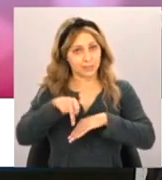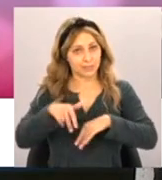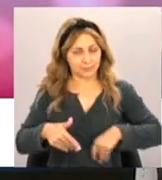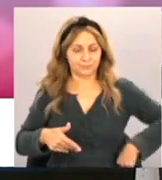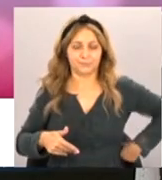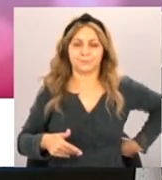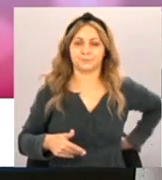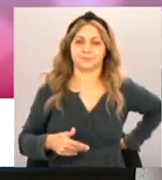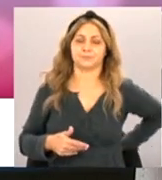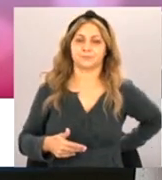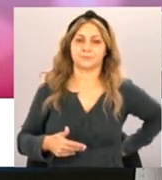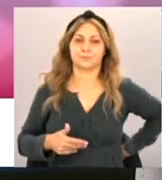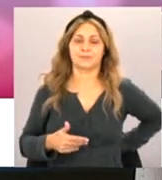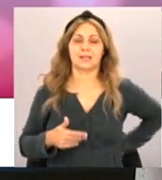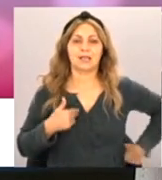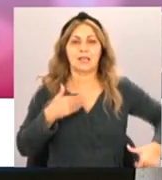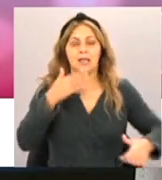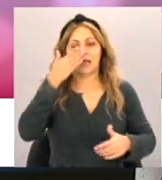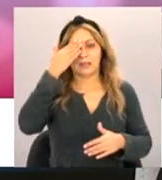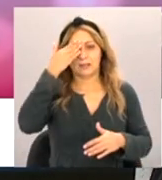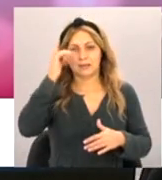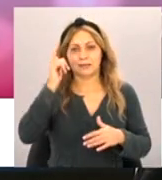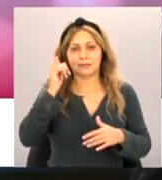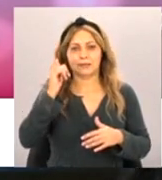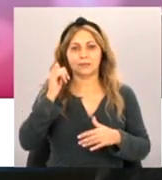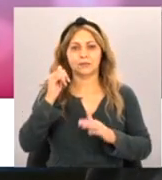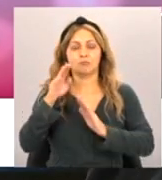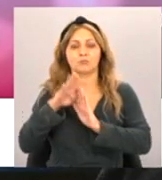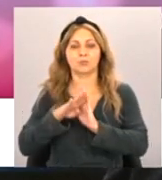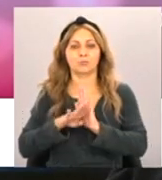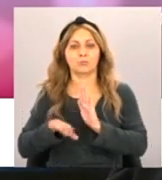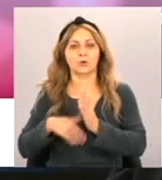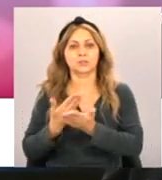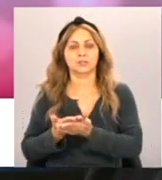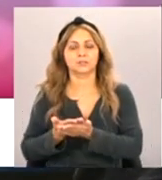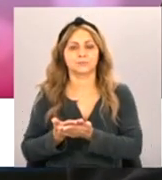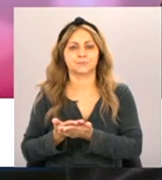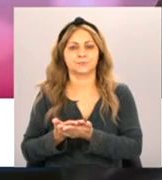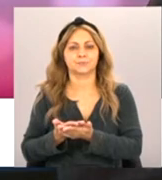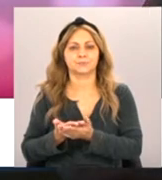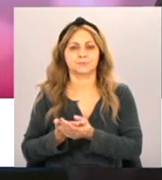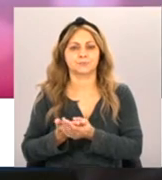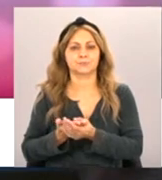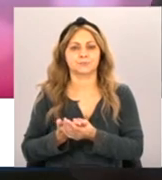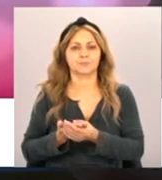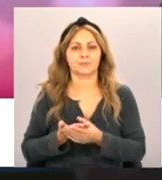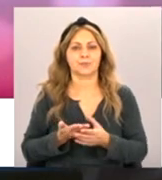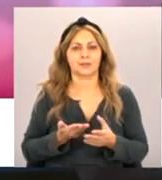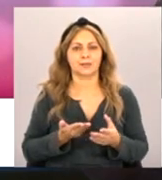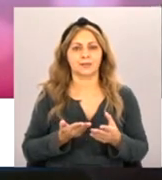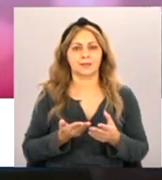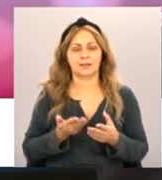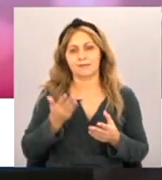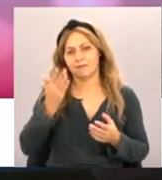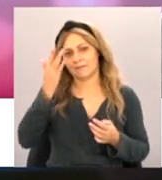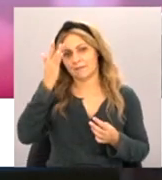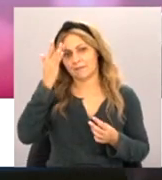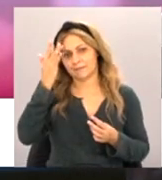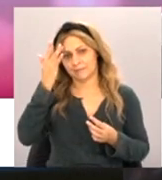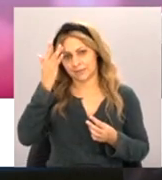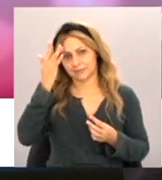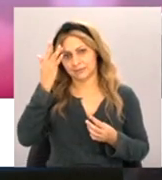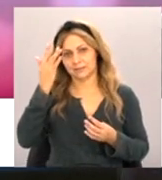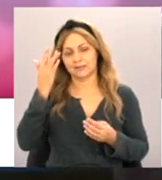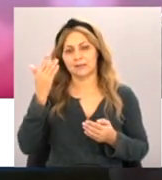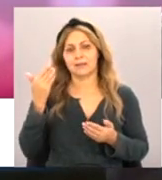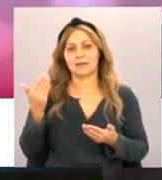voltava a isto ideias que não de propostas que na verdade são como eu diria facilmente abraçadas pelo partido